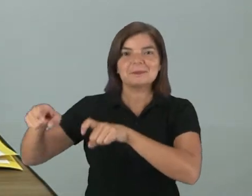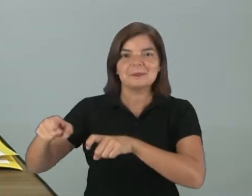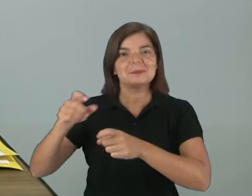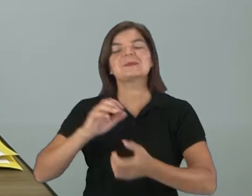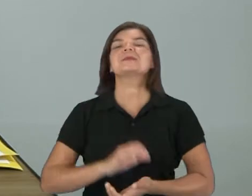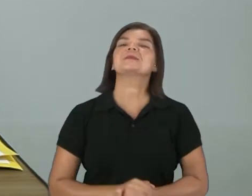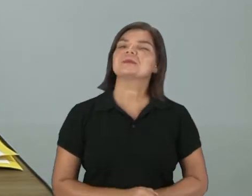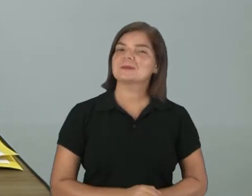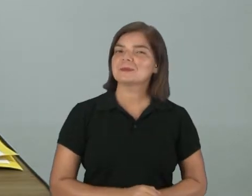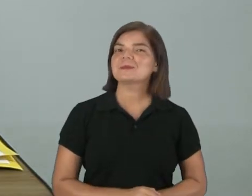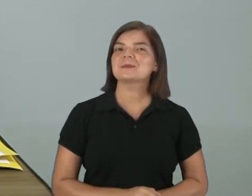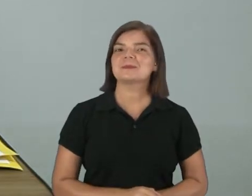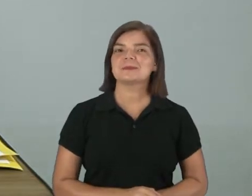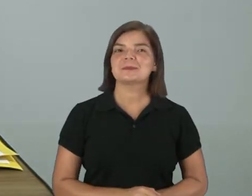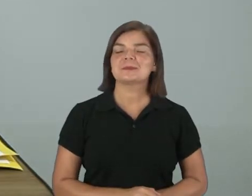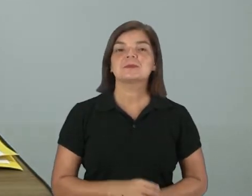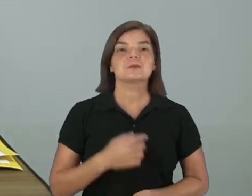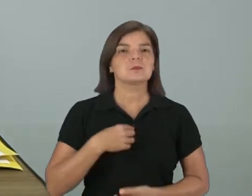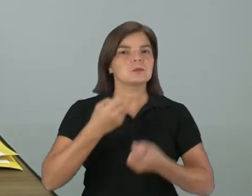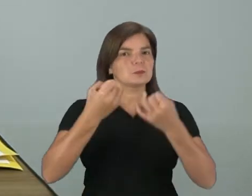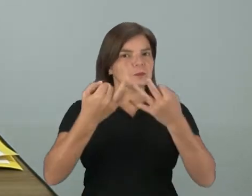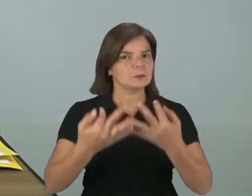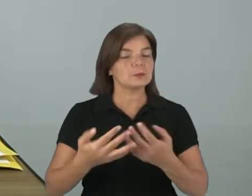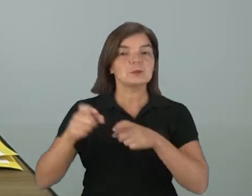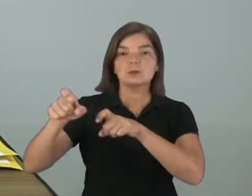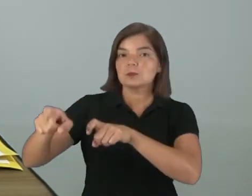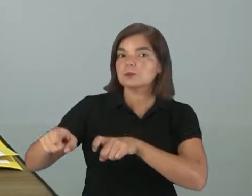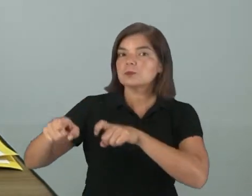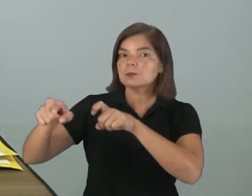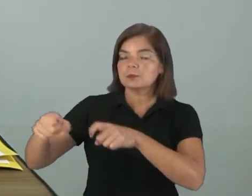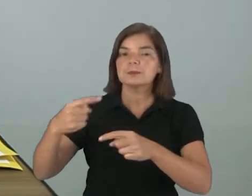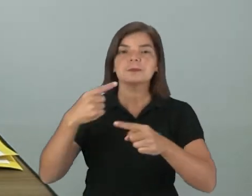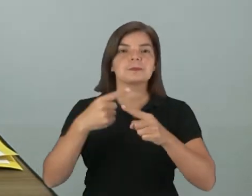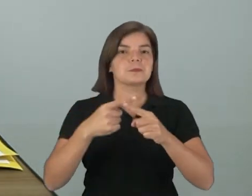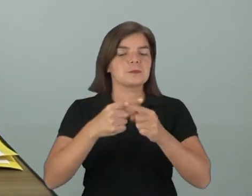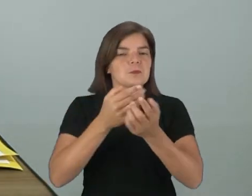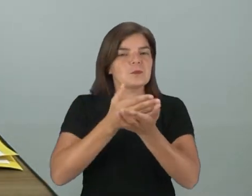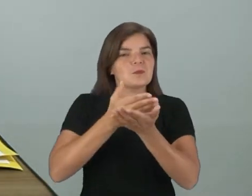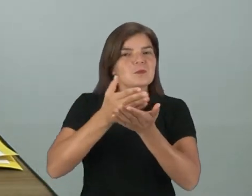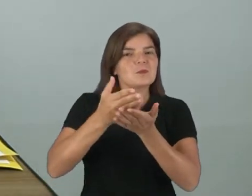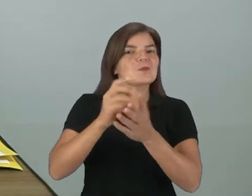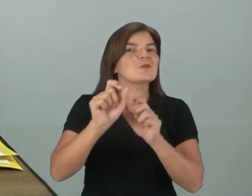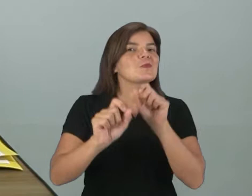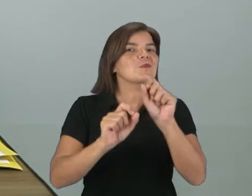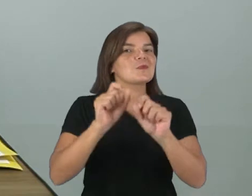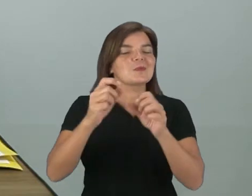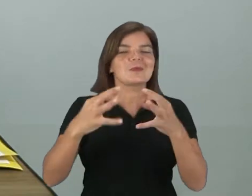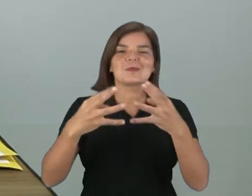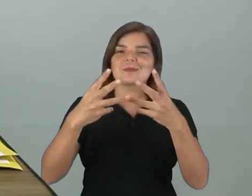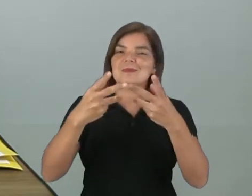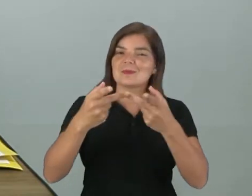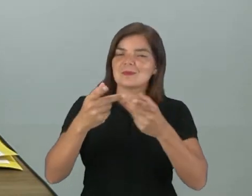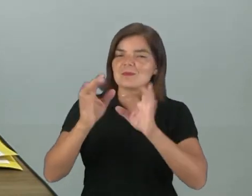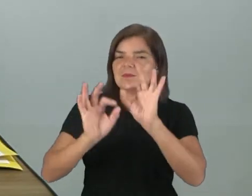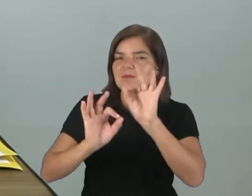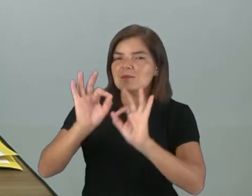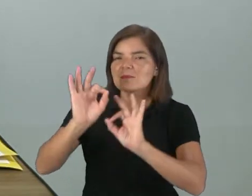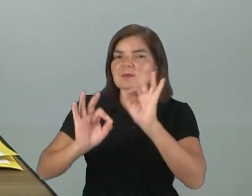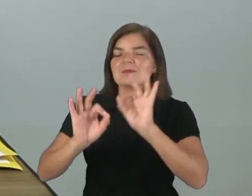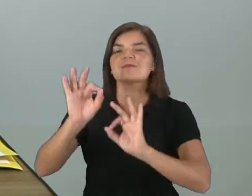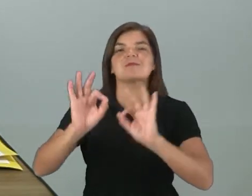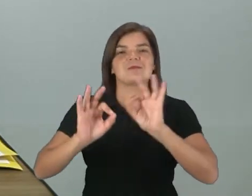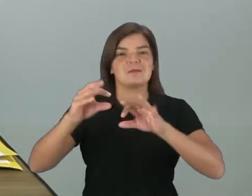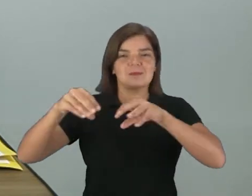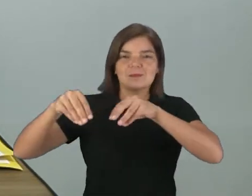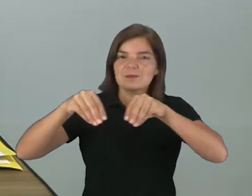zona rural. Eu falo assim zona rural porque é lá onde inicia o quê? Todo o processo de preparação